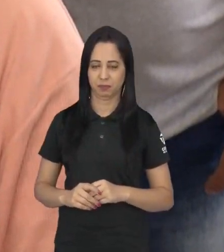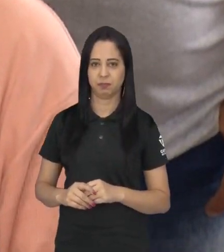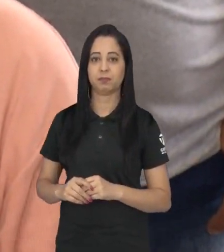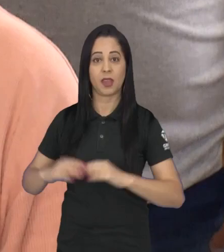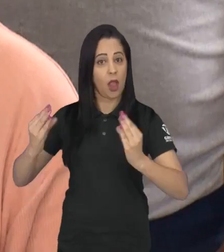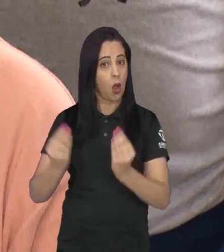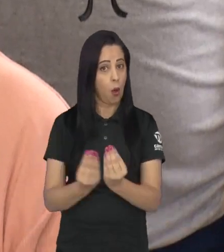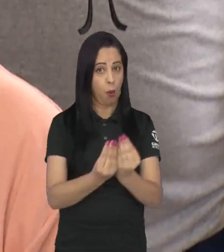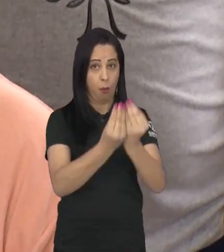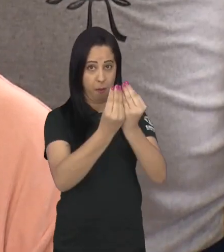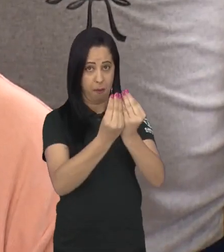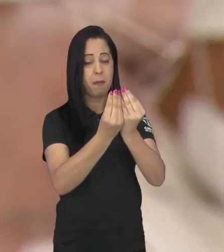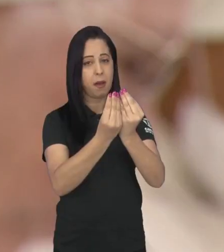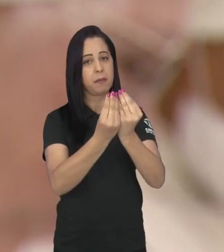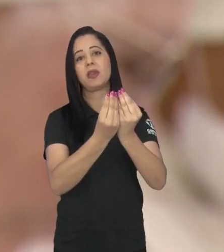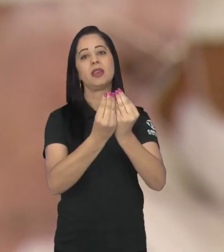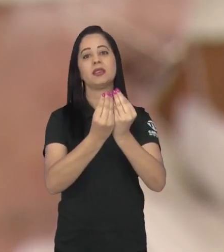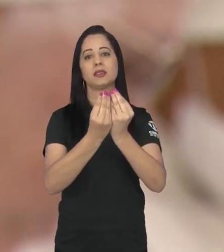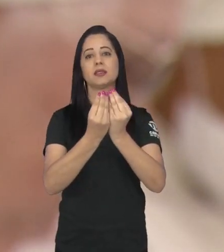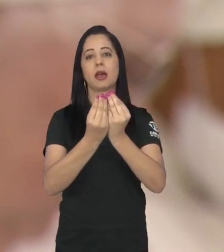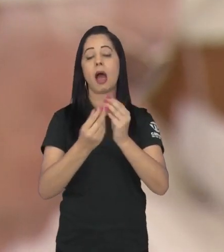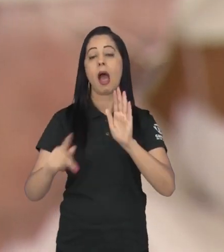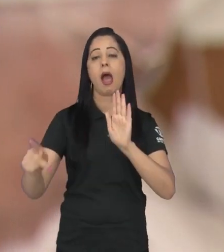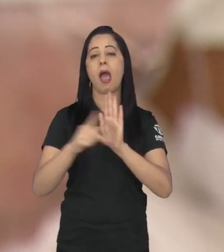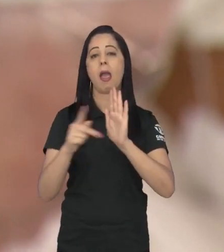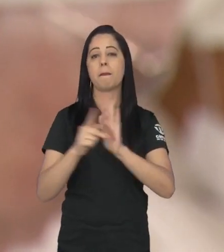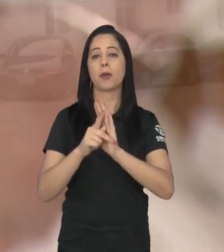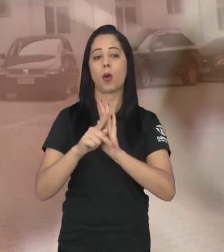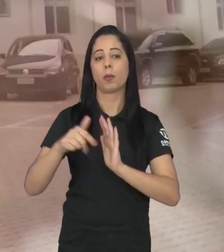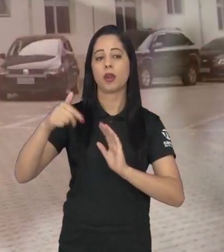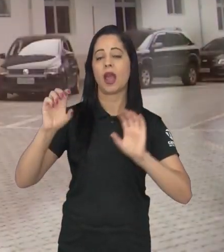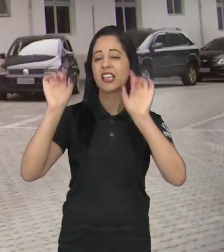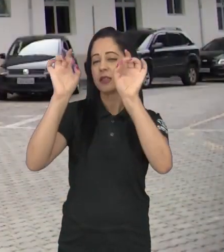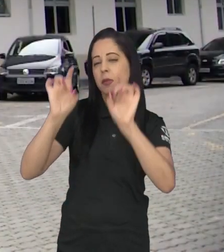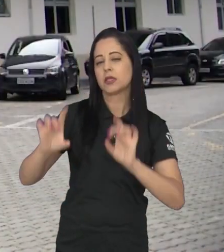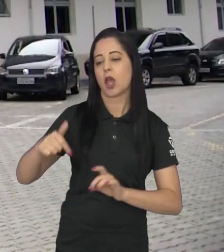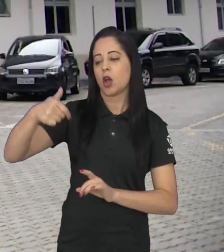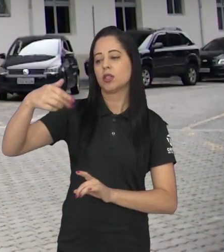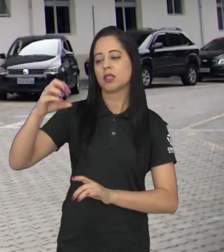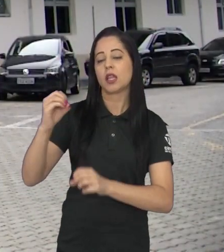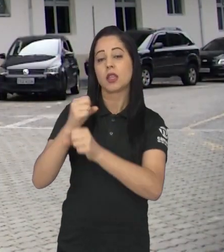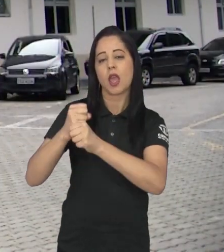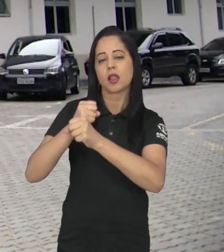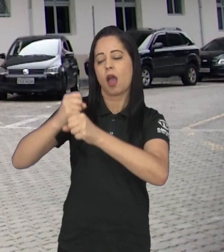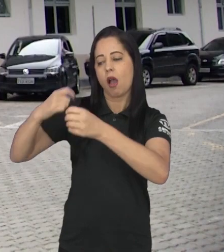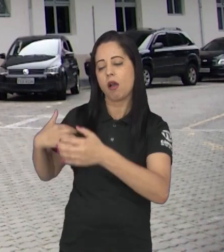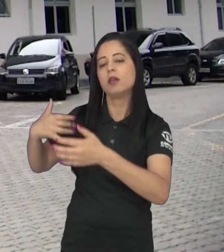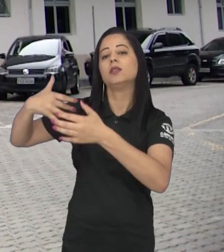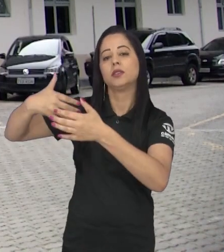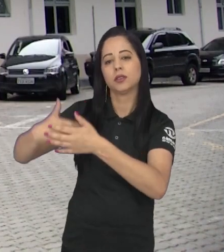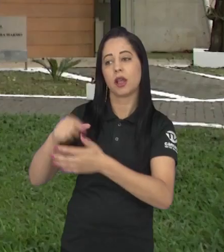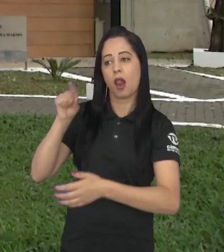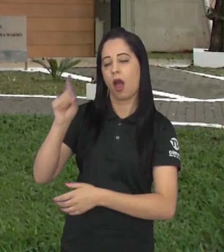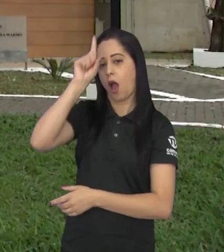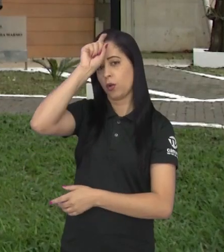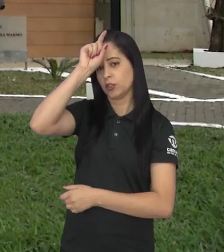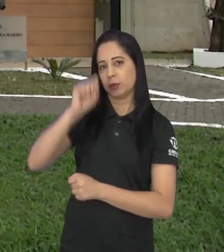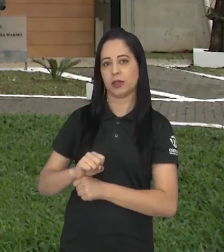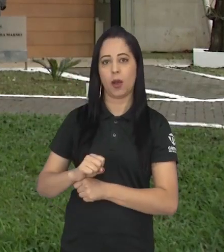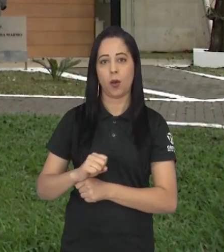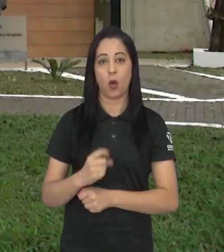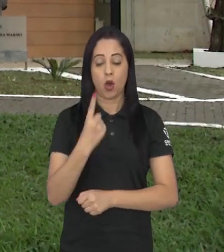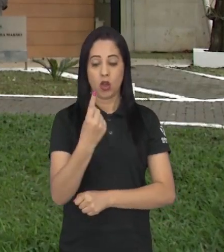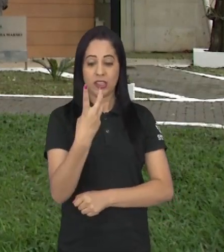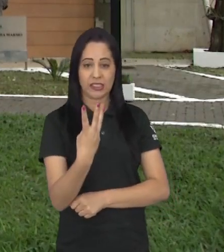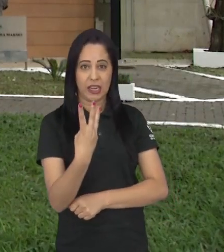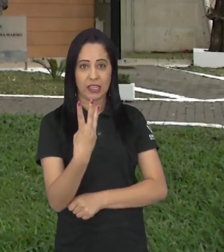Uma missa marcou a celebração dos 70 anos de fundação do Hospital Antoninho Rocha Mármore. Criado em 13 de dezembro